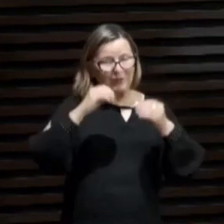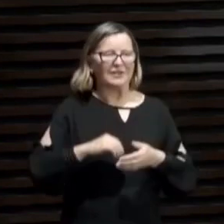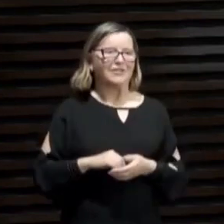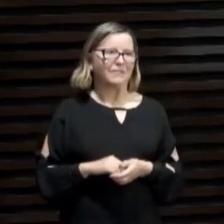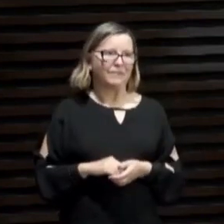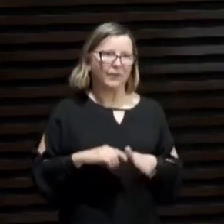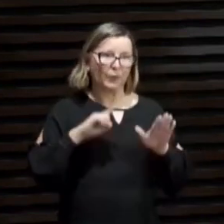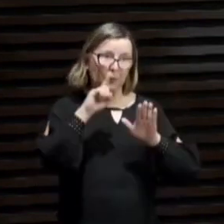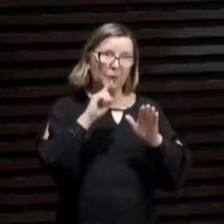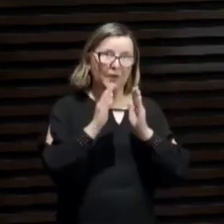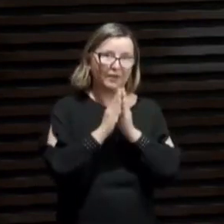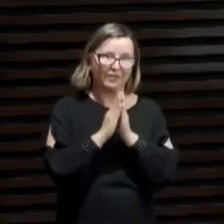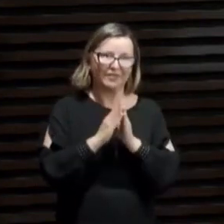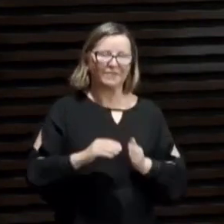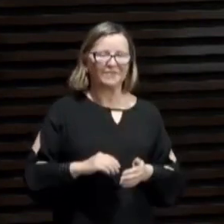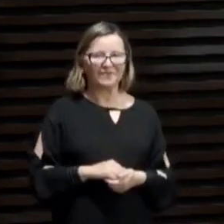Cuidado.